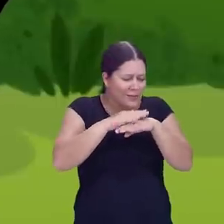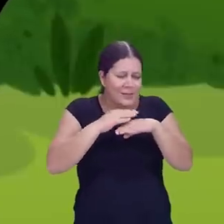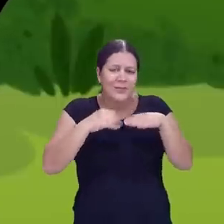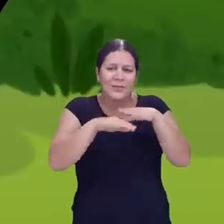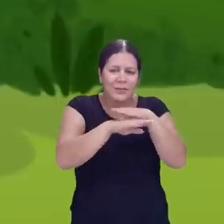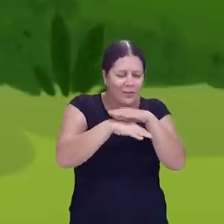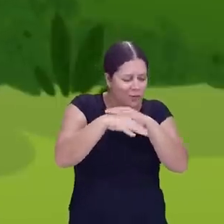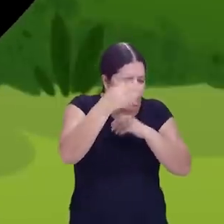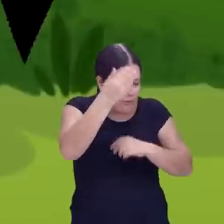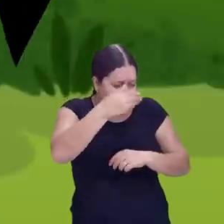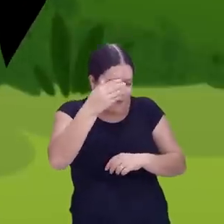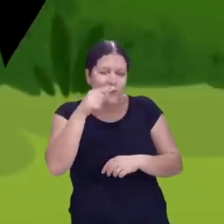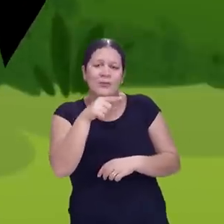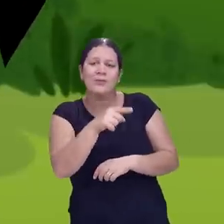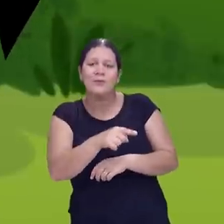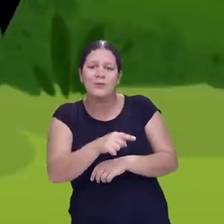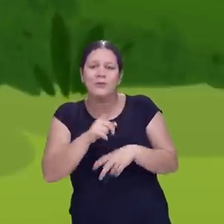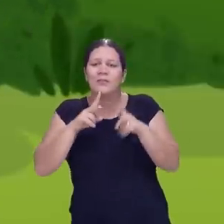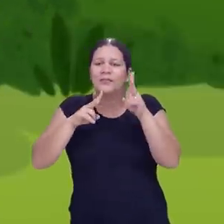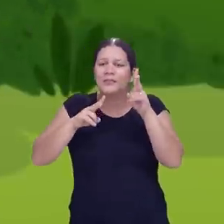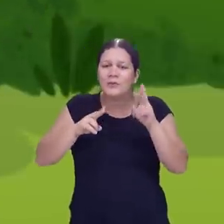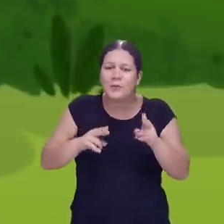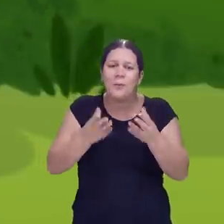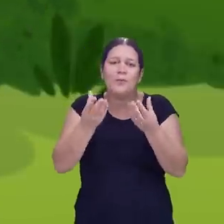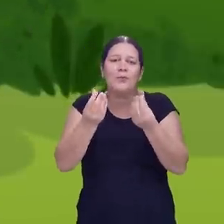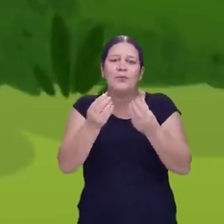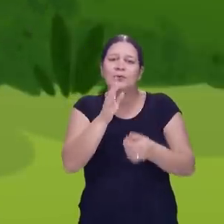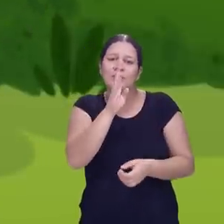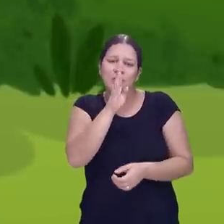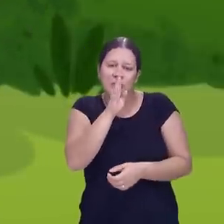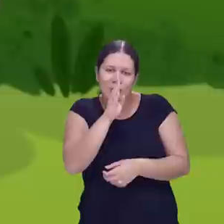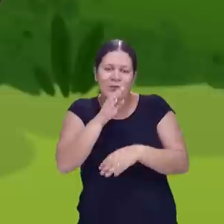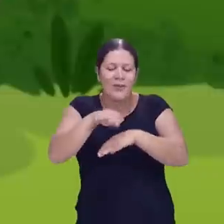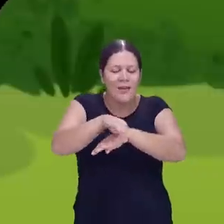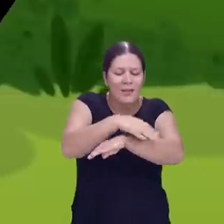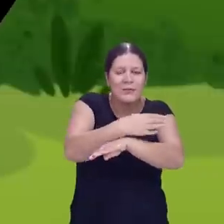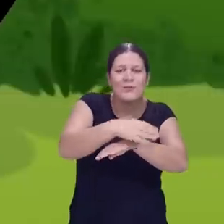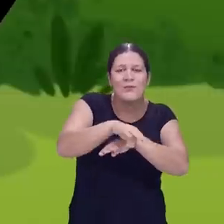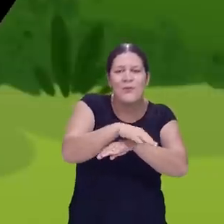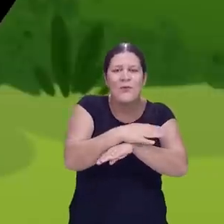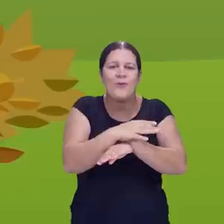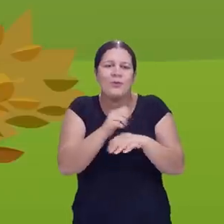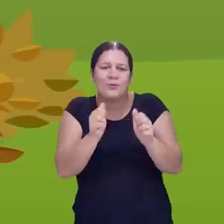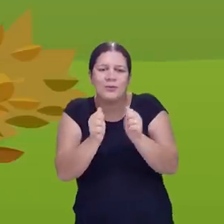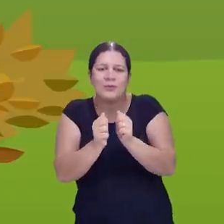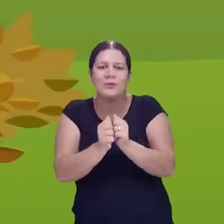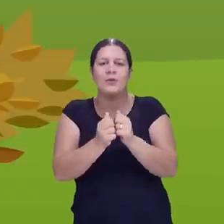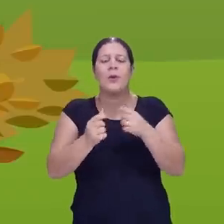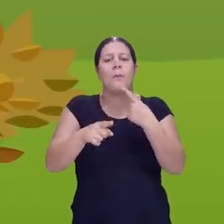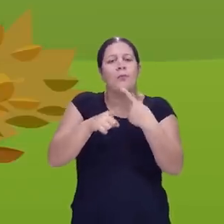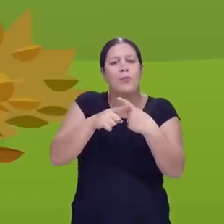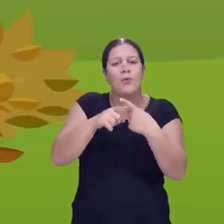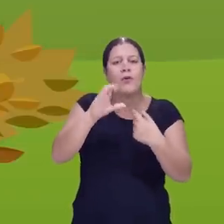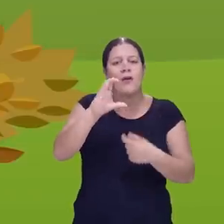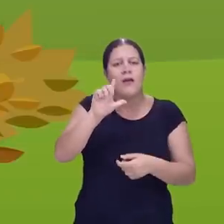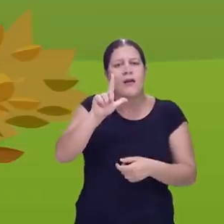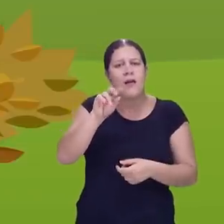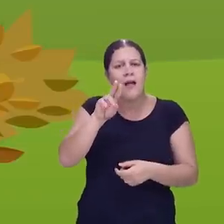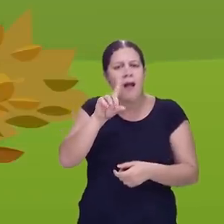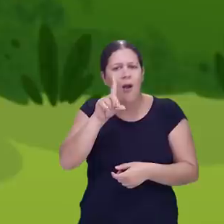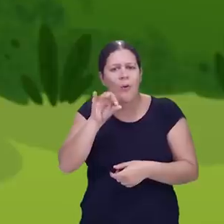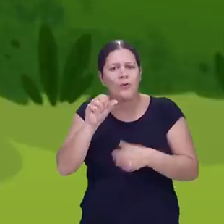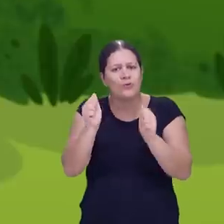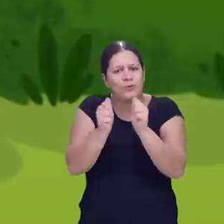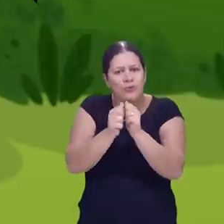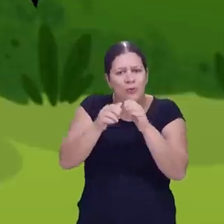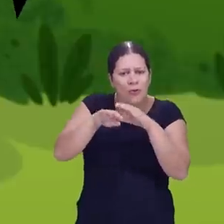É, a gente não viu você dormindo porque você estava muito quietinho e bem camuflado no meio das folhas. Luna, por que o Cláudio se